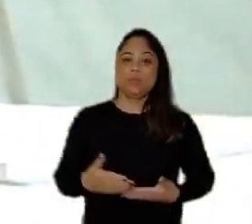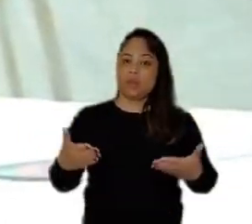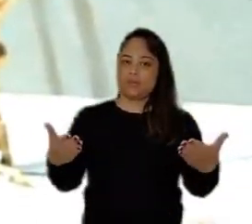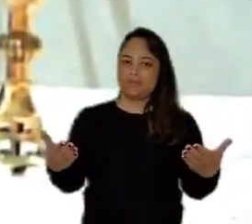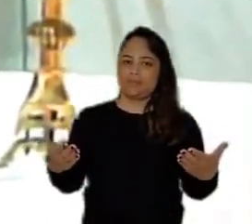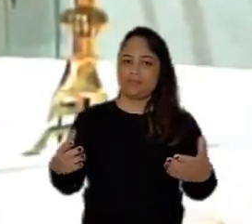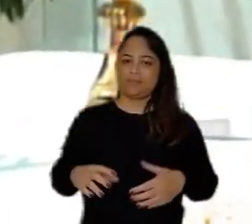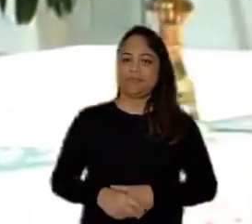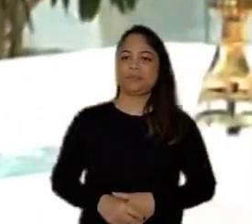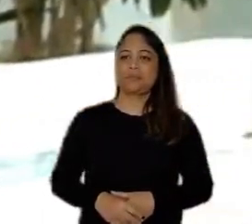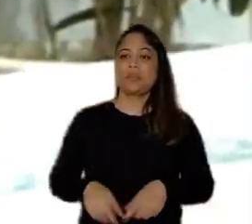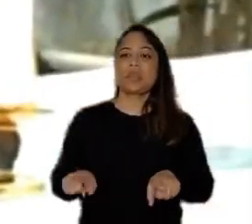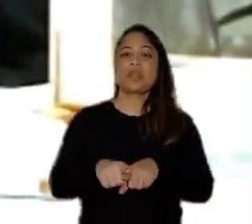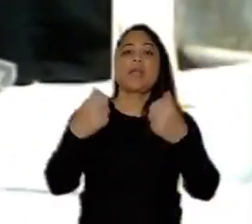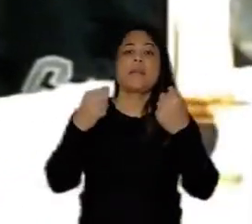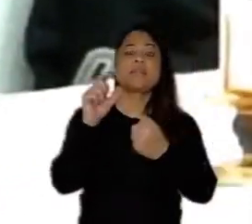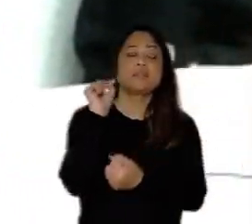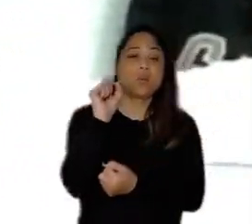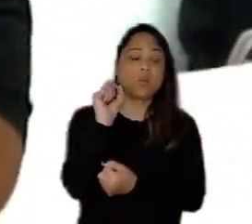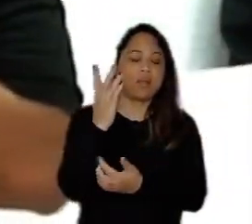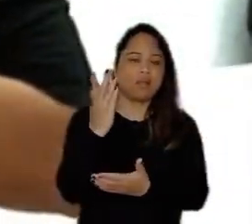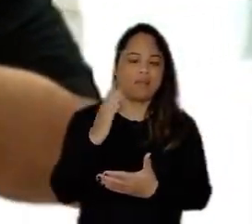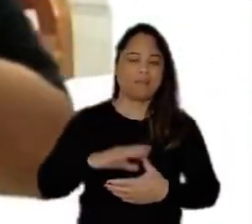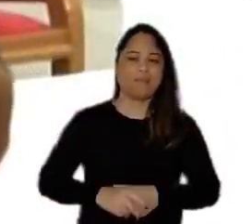Então qual é a segunda filha da esperança?